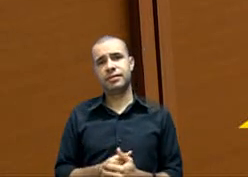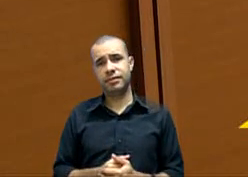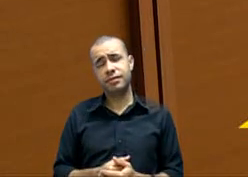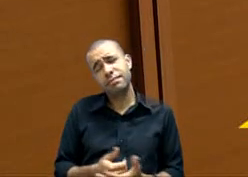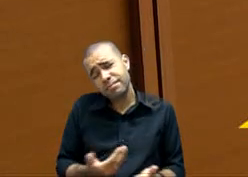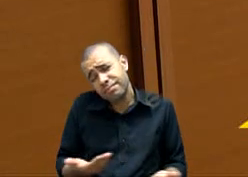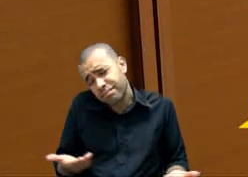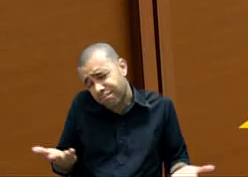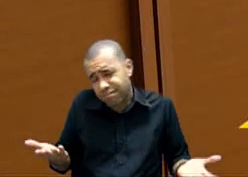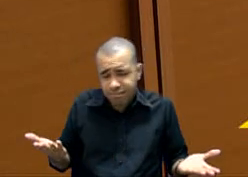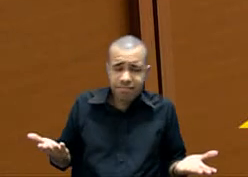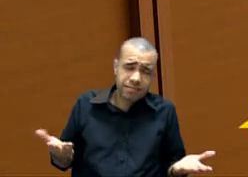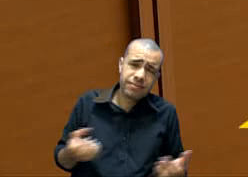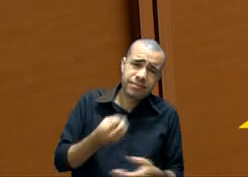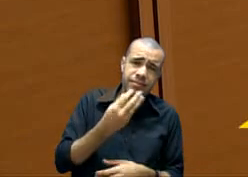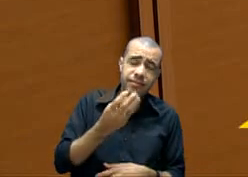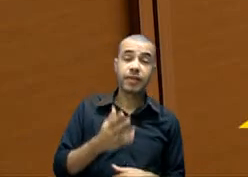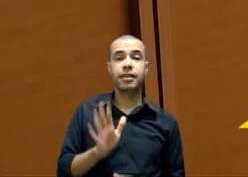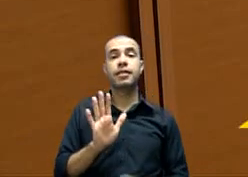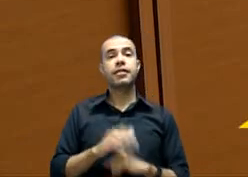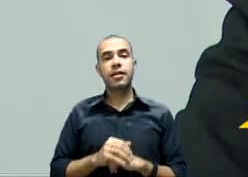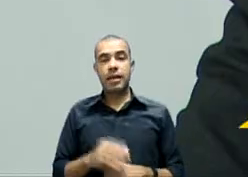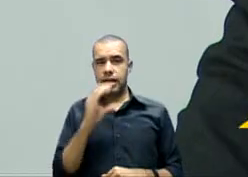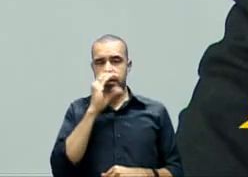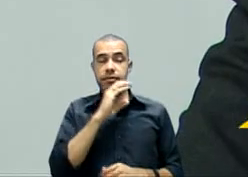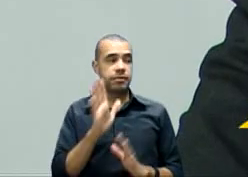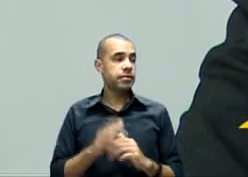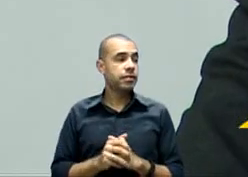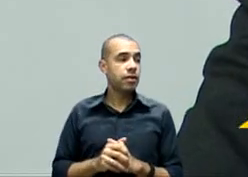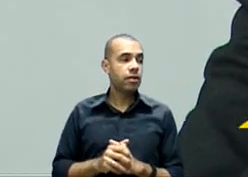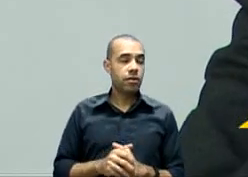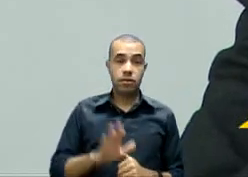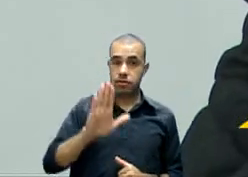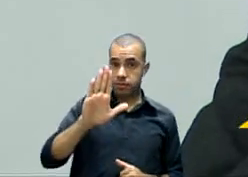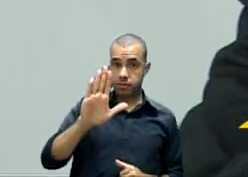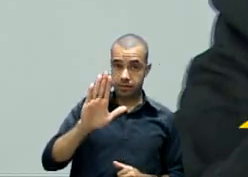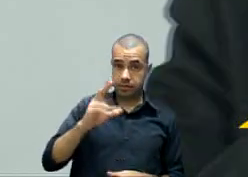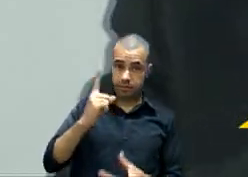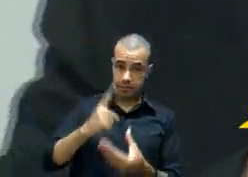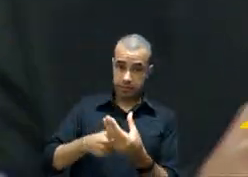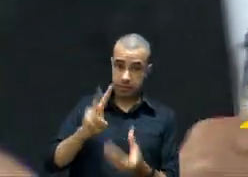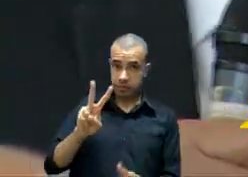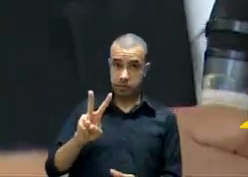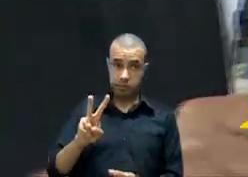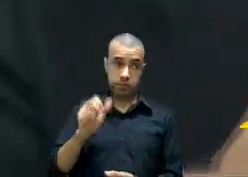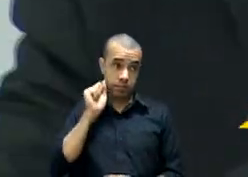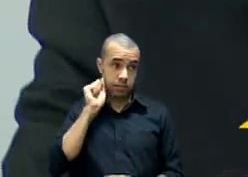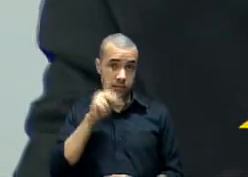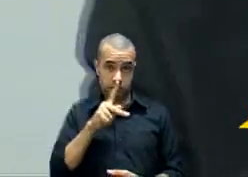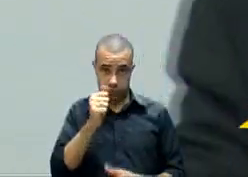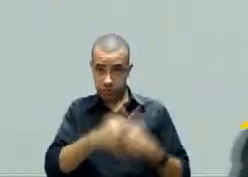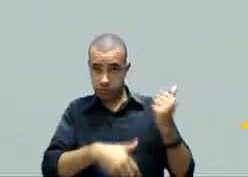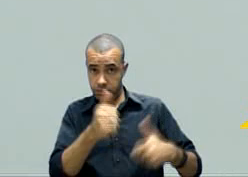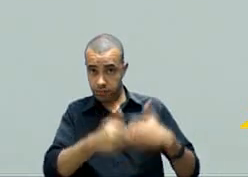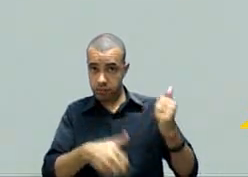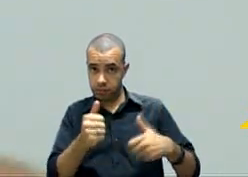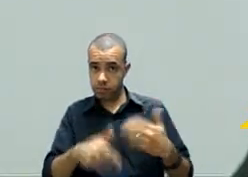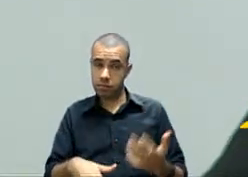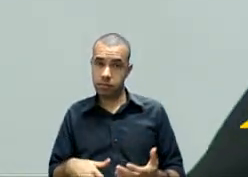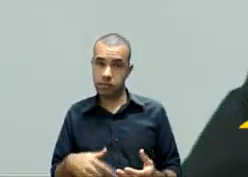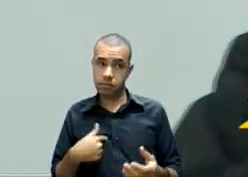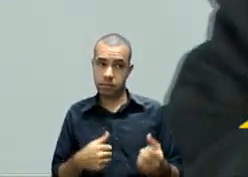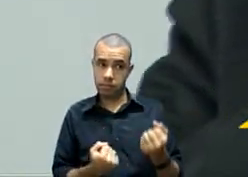todo mundo, mas tudo bem. Vamos. É rapidinho. Então, o vereador Vitão, eu quero endossar aqui as palavras do pastor Apolo. Você vê, nós tivemos um